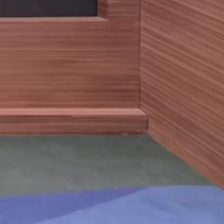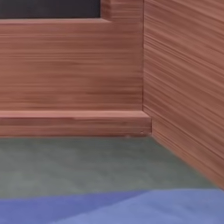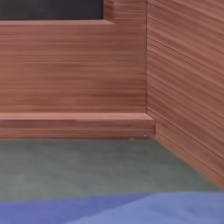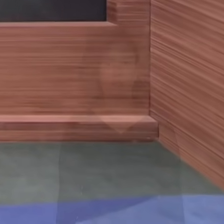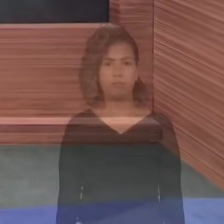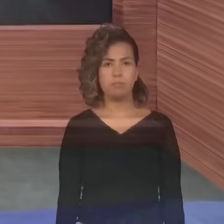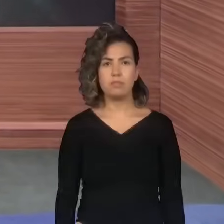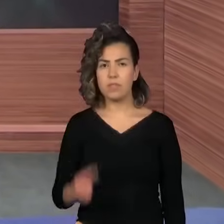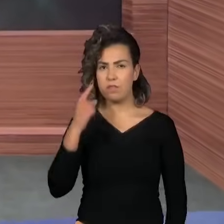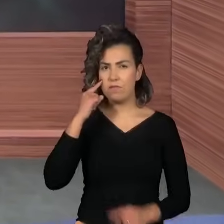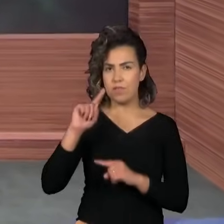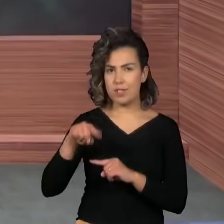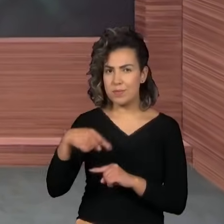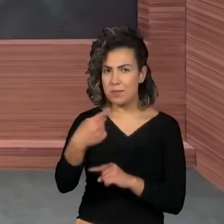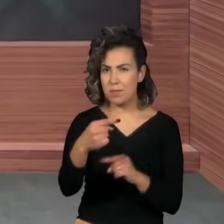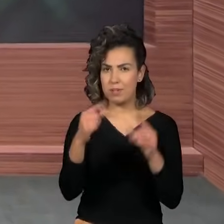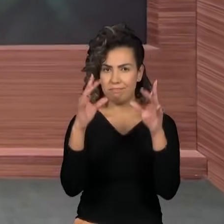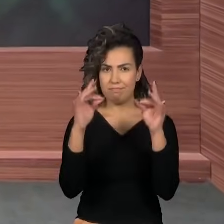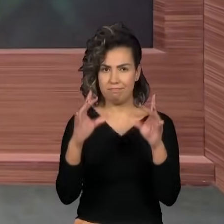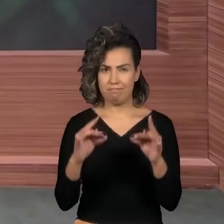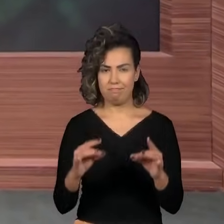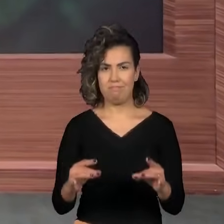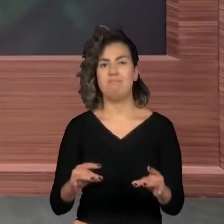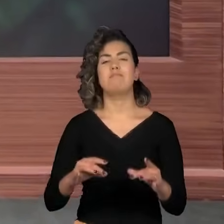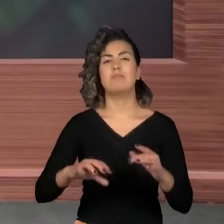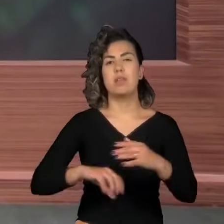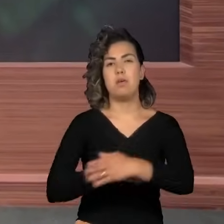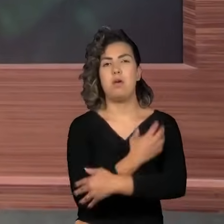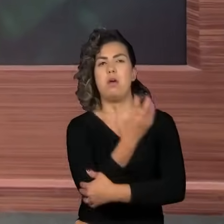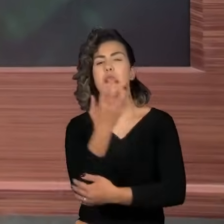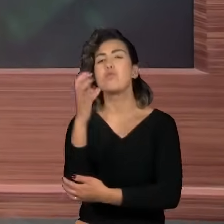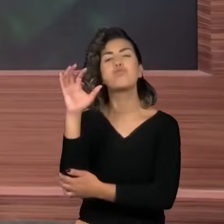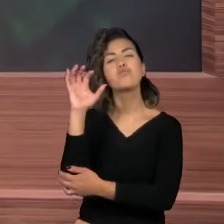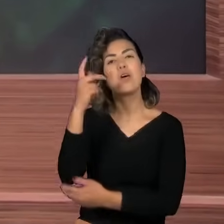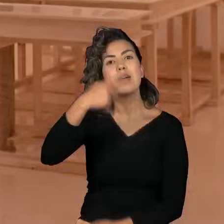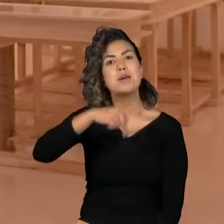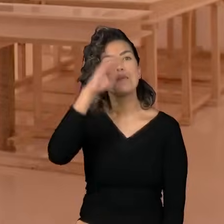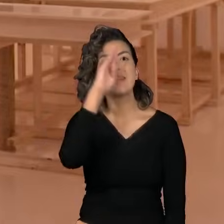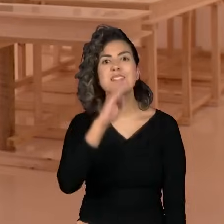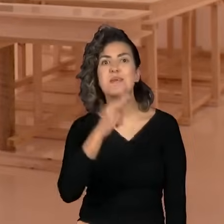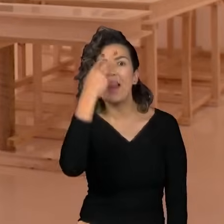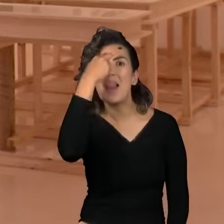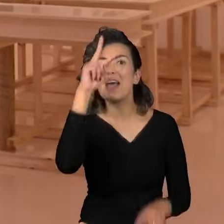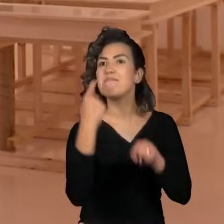A seguir, aqui no Repórter Eco, a memória do povo brasileiro.